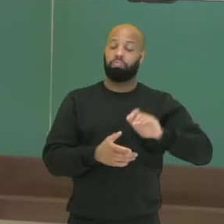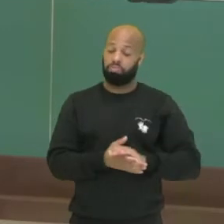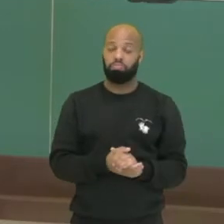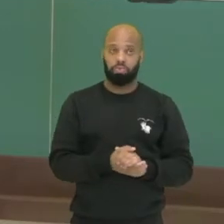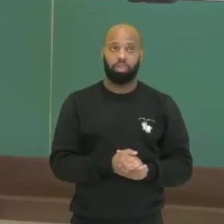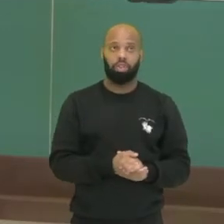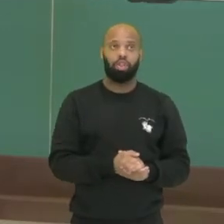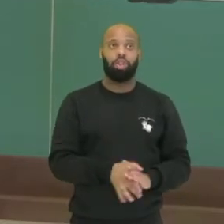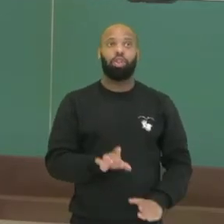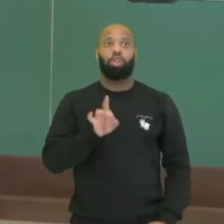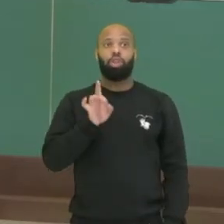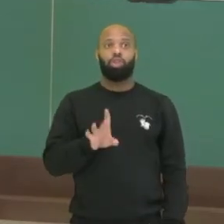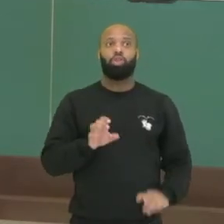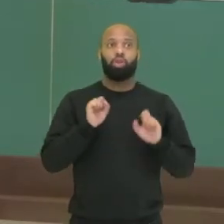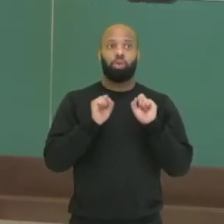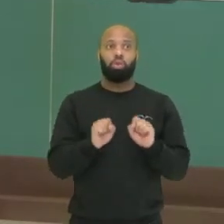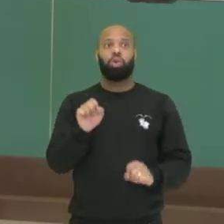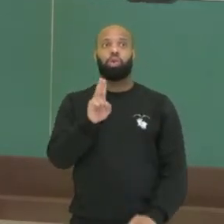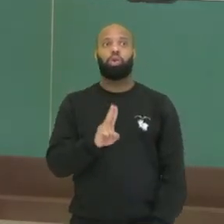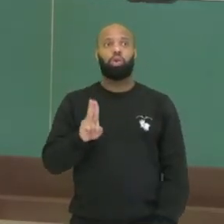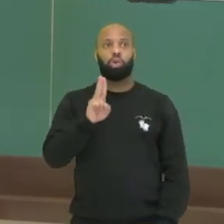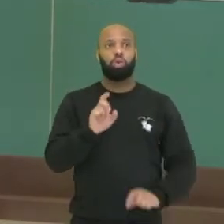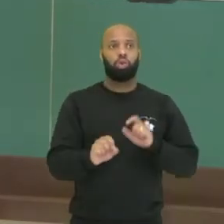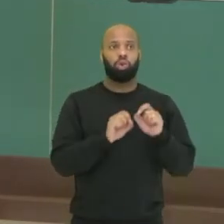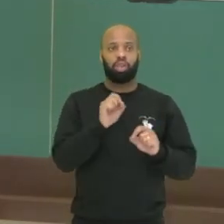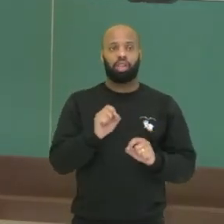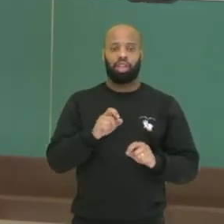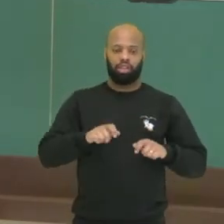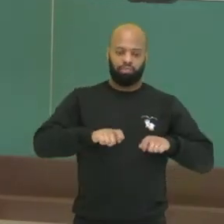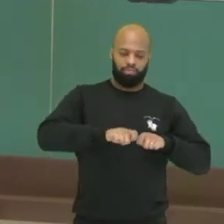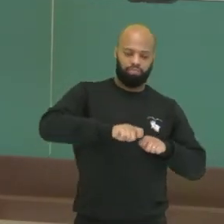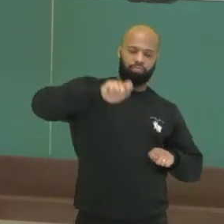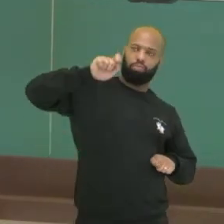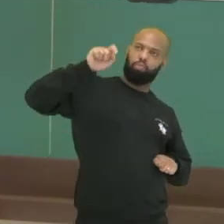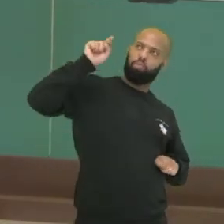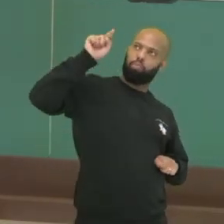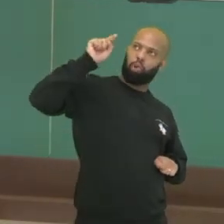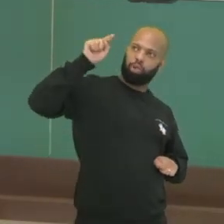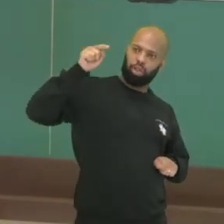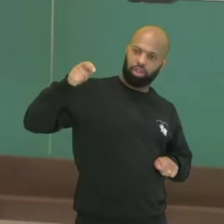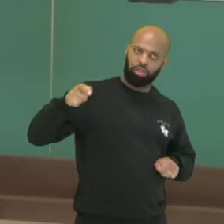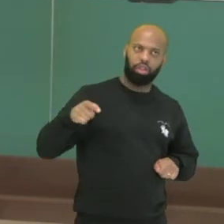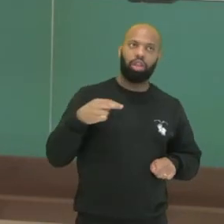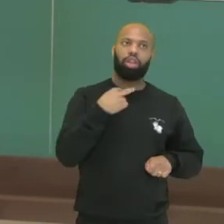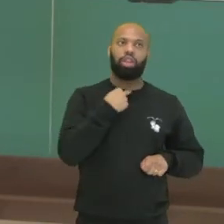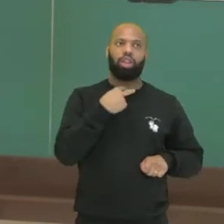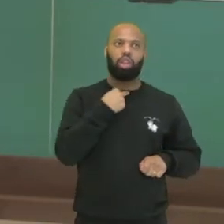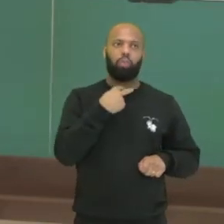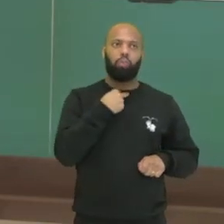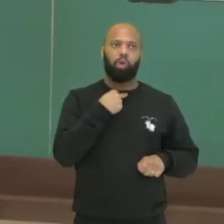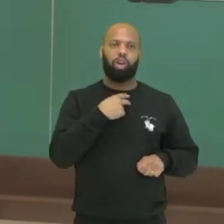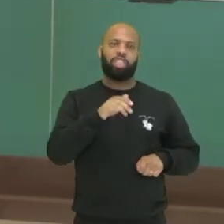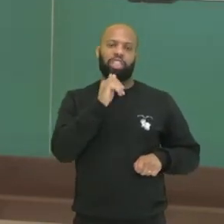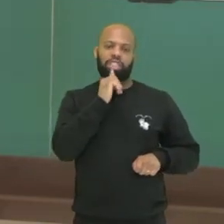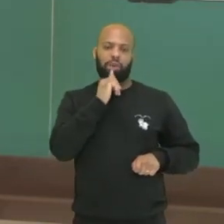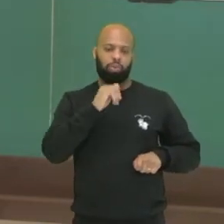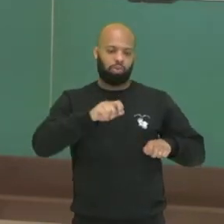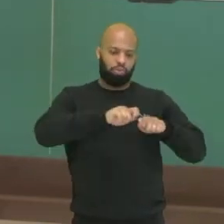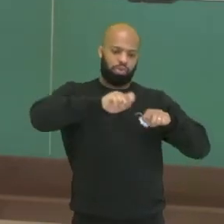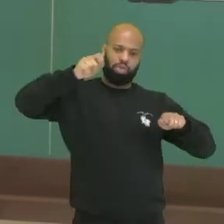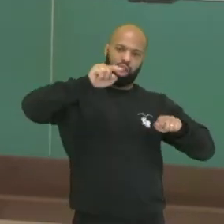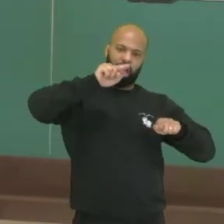pode tocar no adversário com a ponta da sua espada, não pode tocar com as laterais,